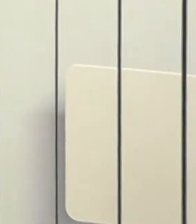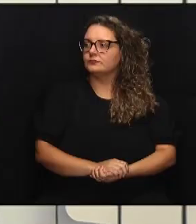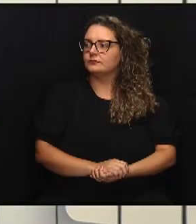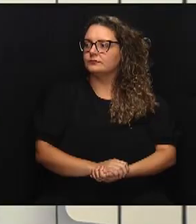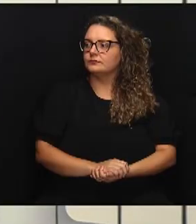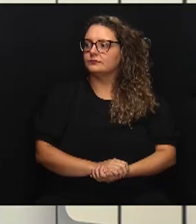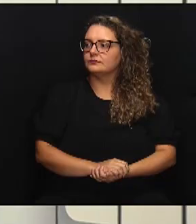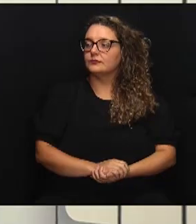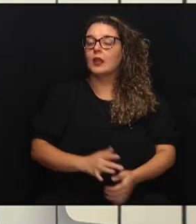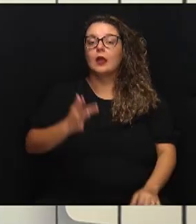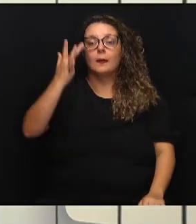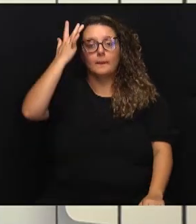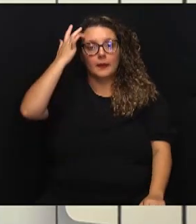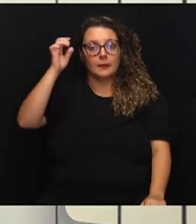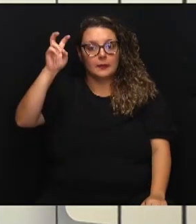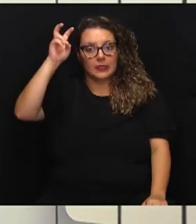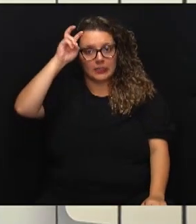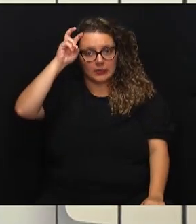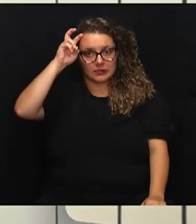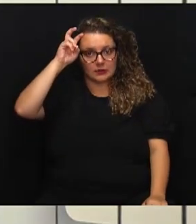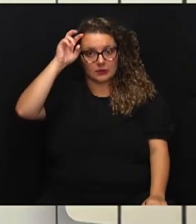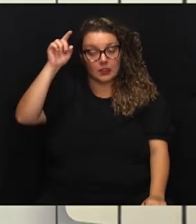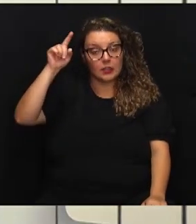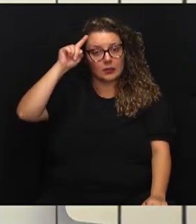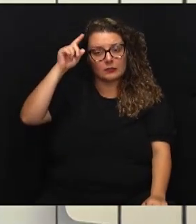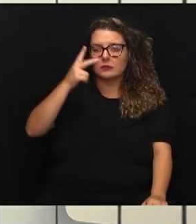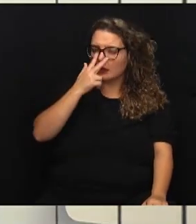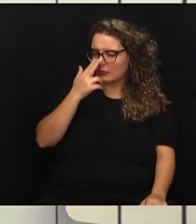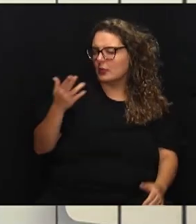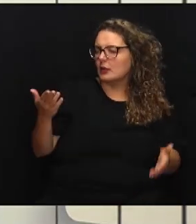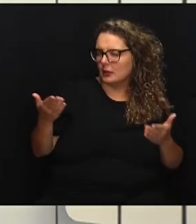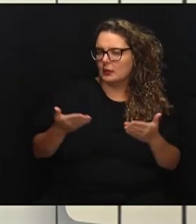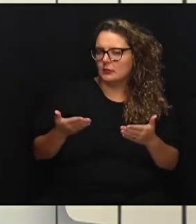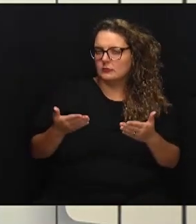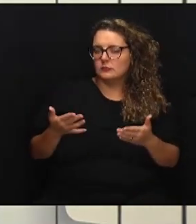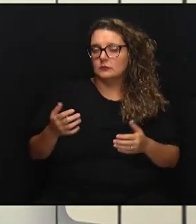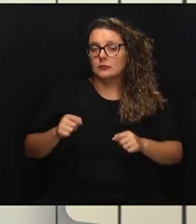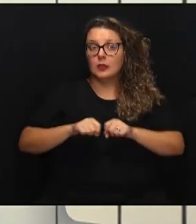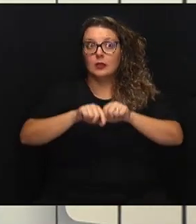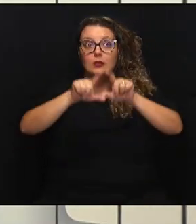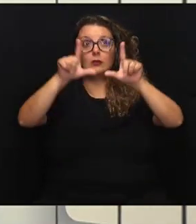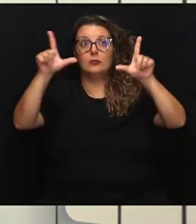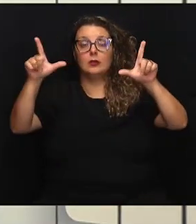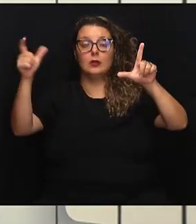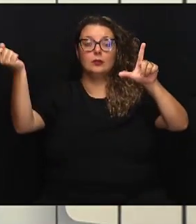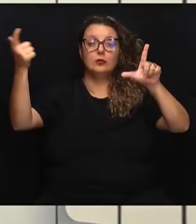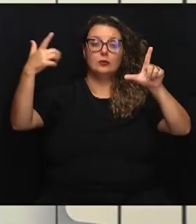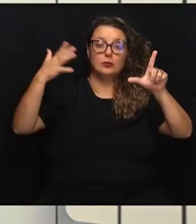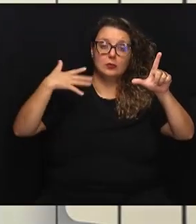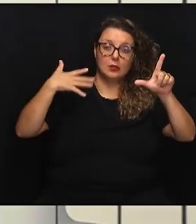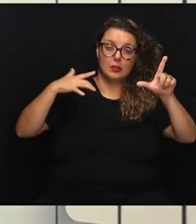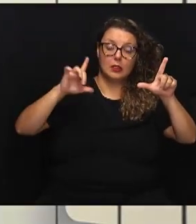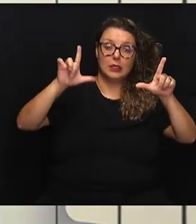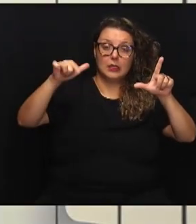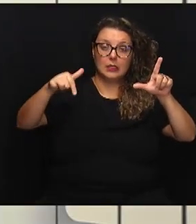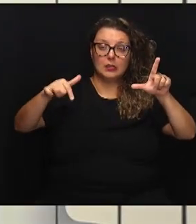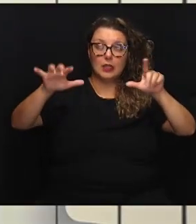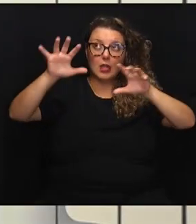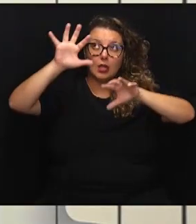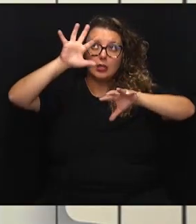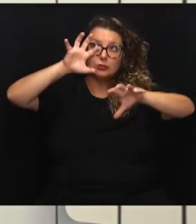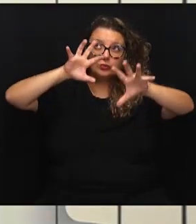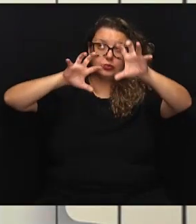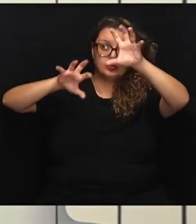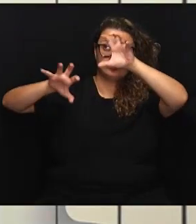Para amanhã, quinta-feira, deve ser um dia parecido com hoje, né? Amanhece ensolarado, depois a